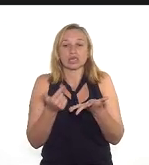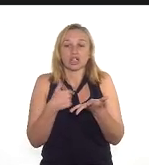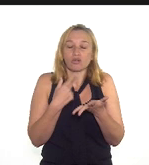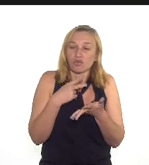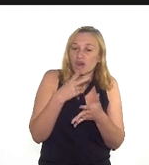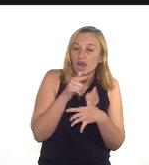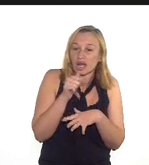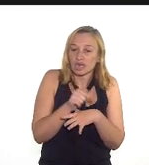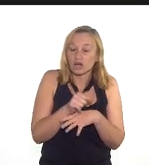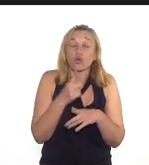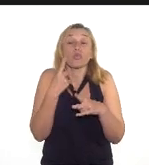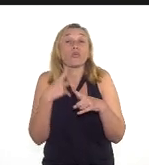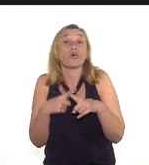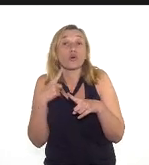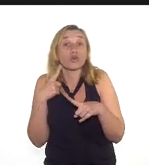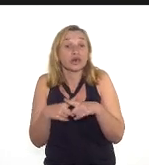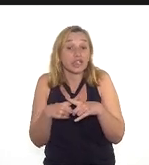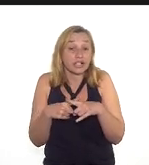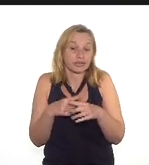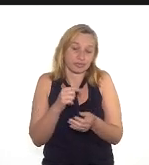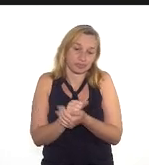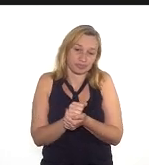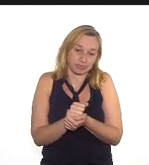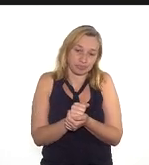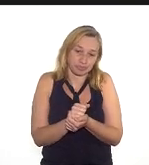trazer aqui o porquê que...